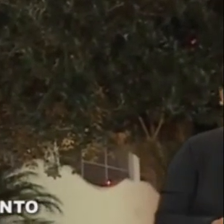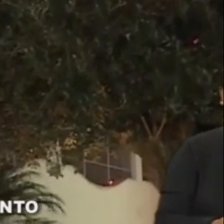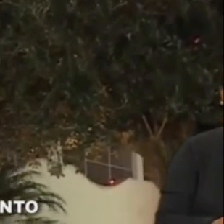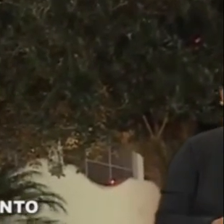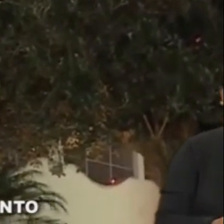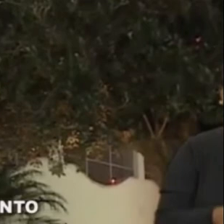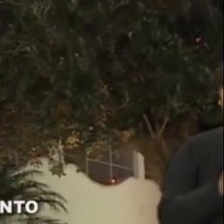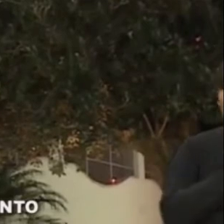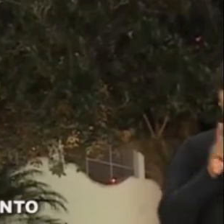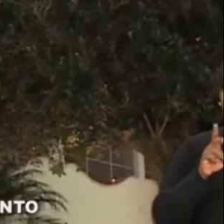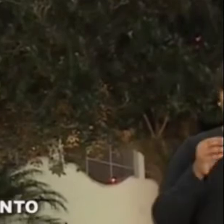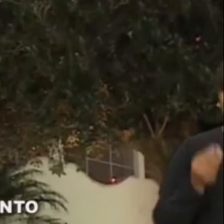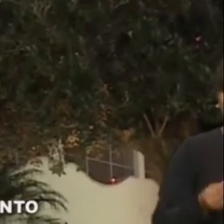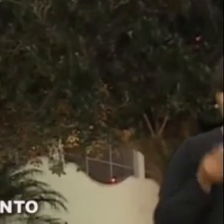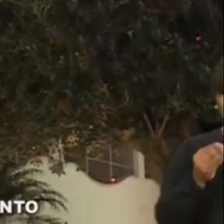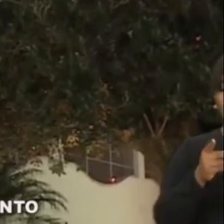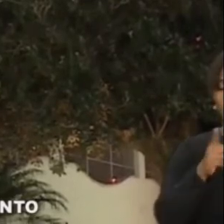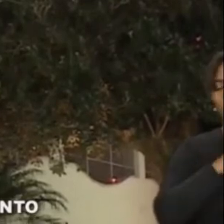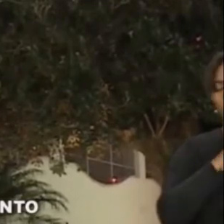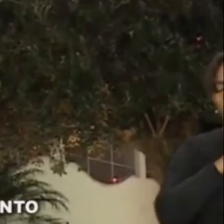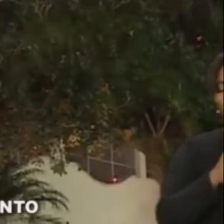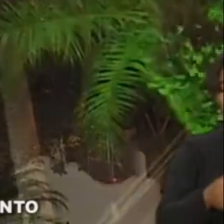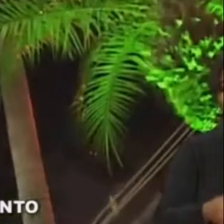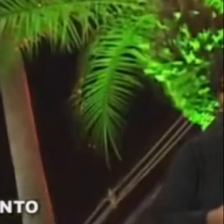Cada um dá o que tem.